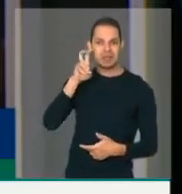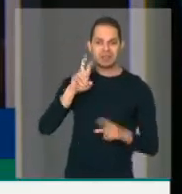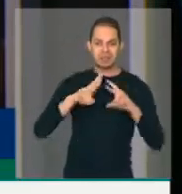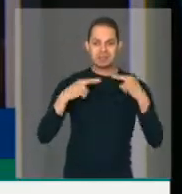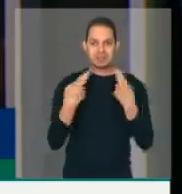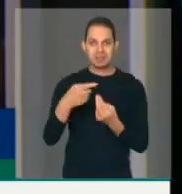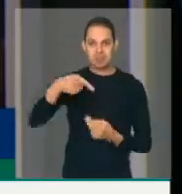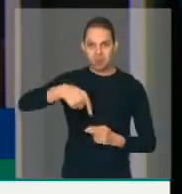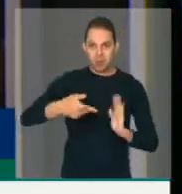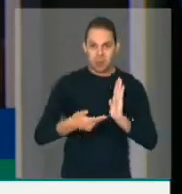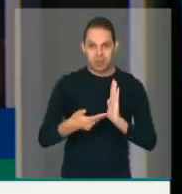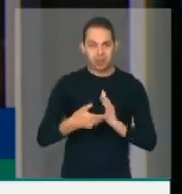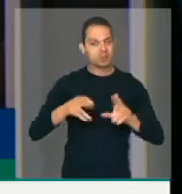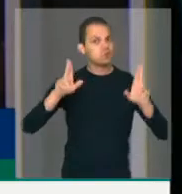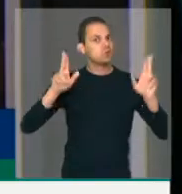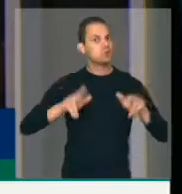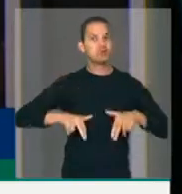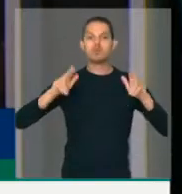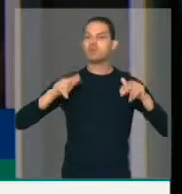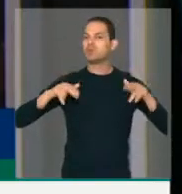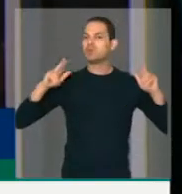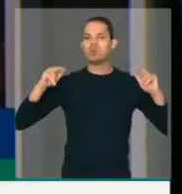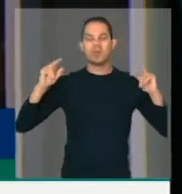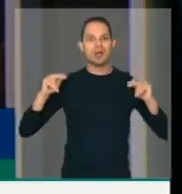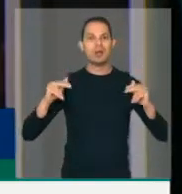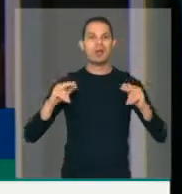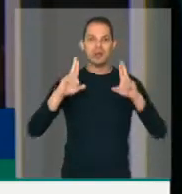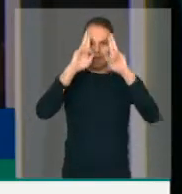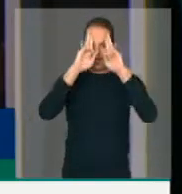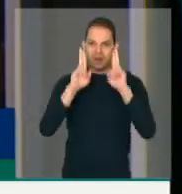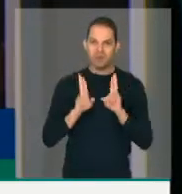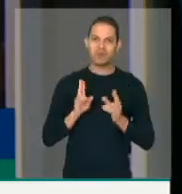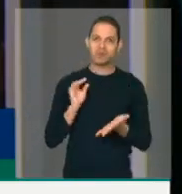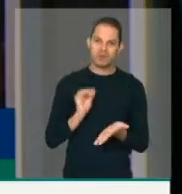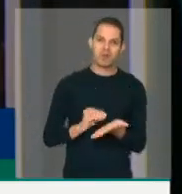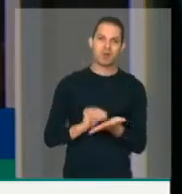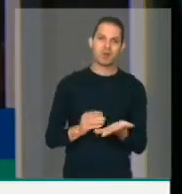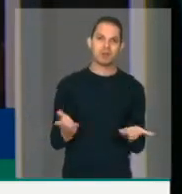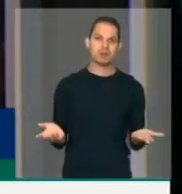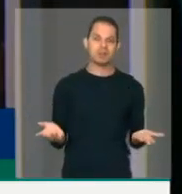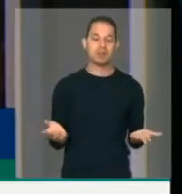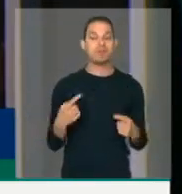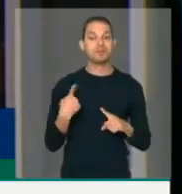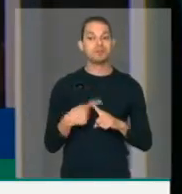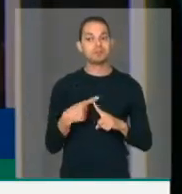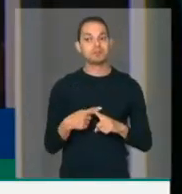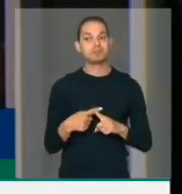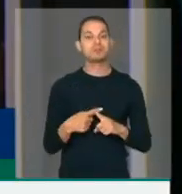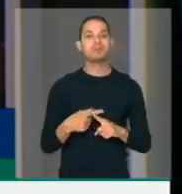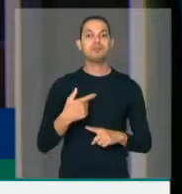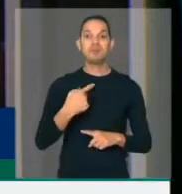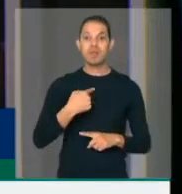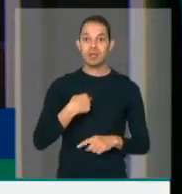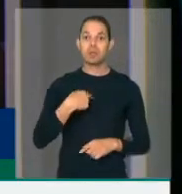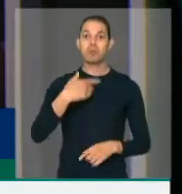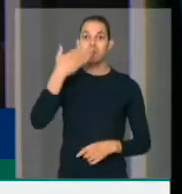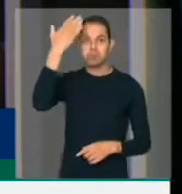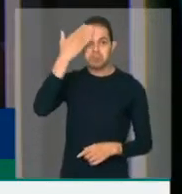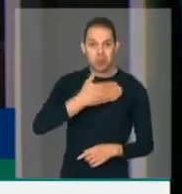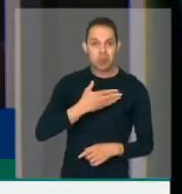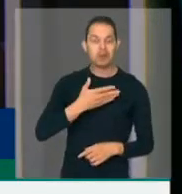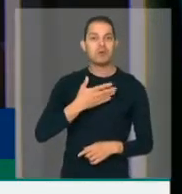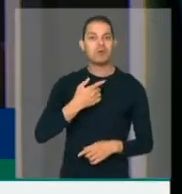sexta. Então, isso é um desrespeito para com a minha pessoa, porque eu provo